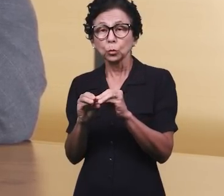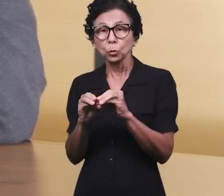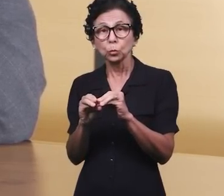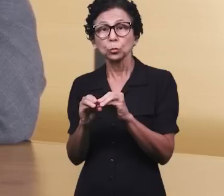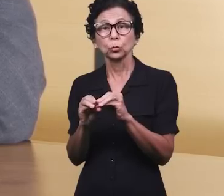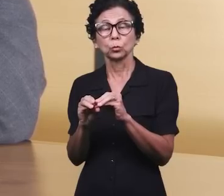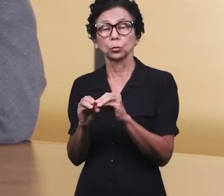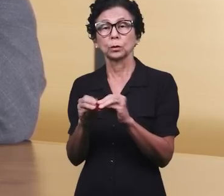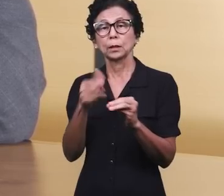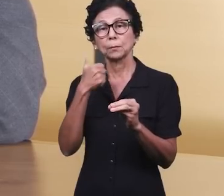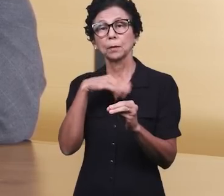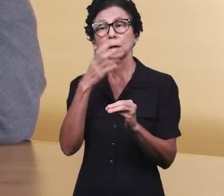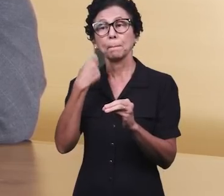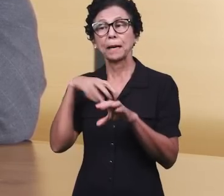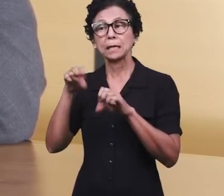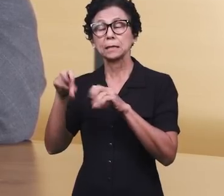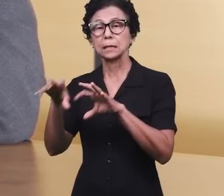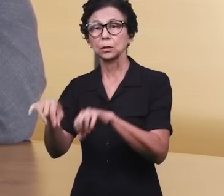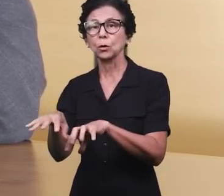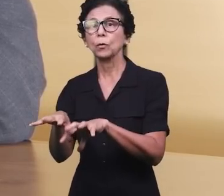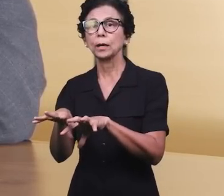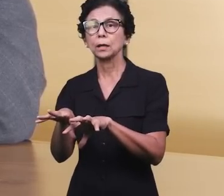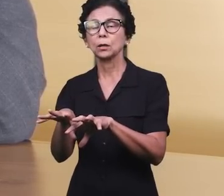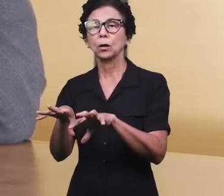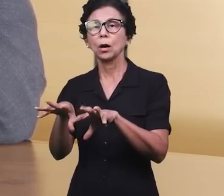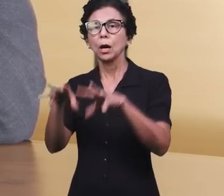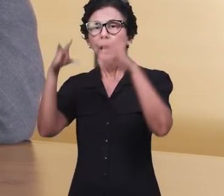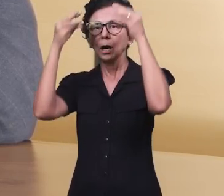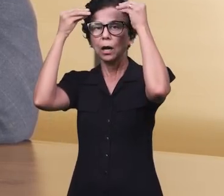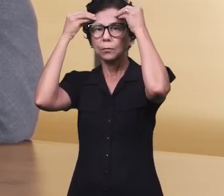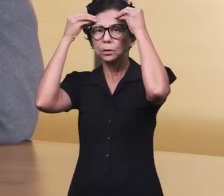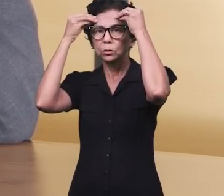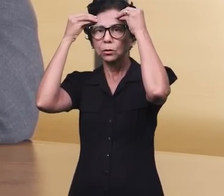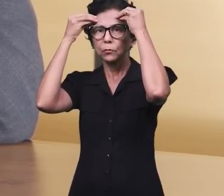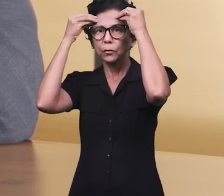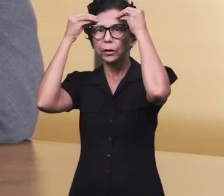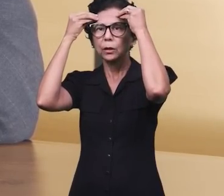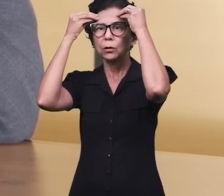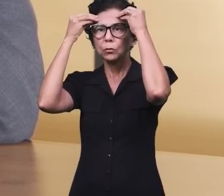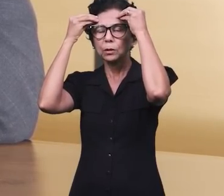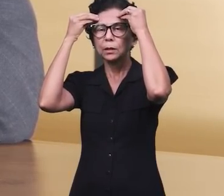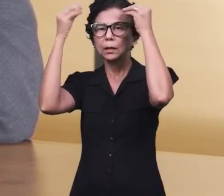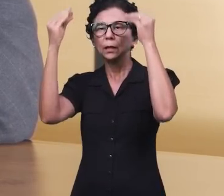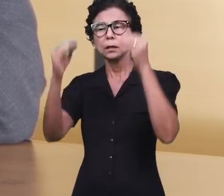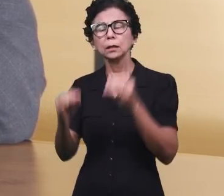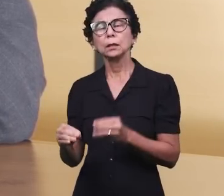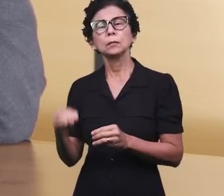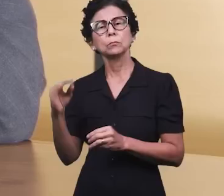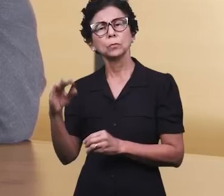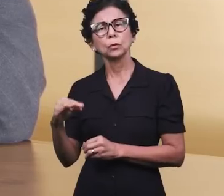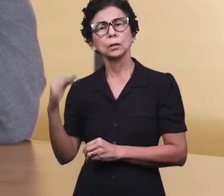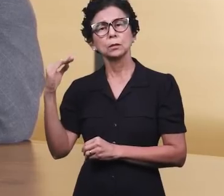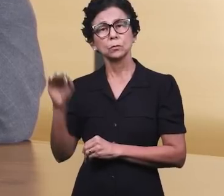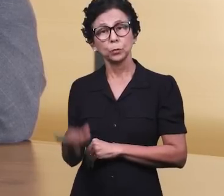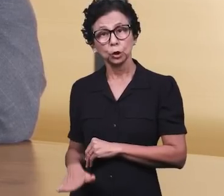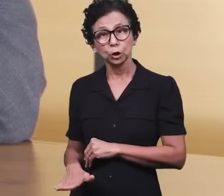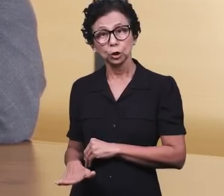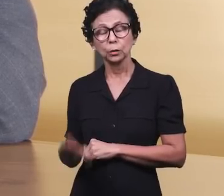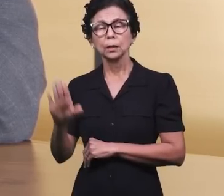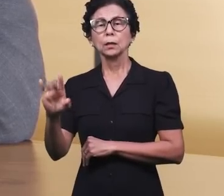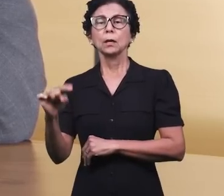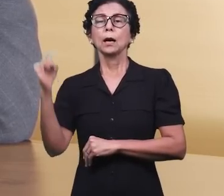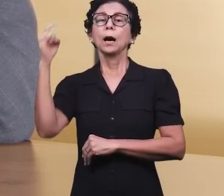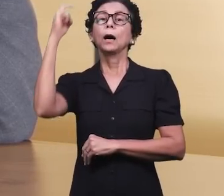o ensino que foi transmitido a ele, e que lá na sua vida já adulto, ele enfrentou